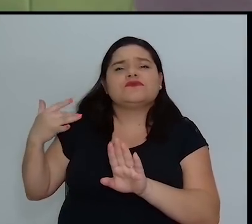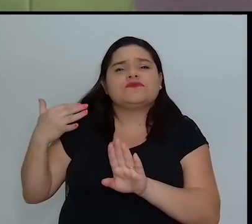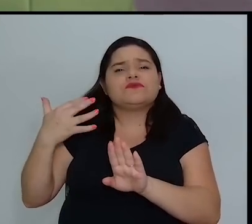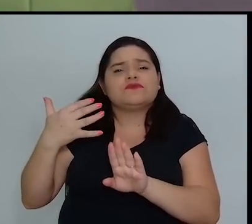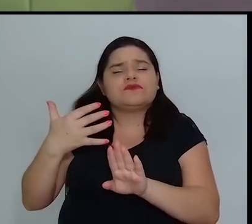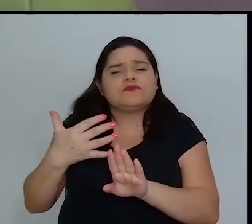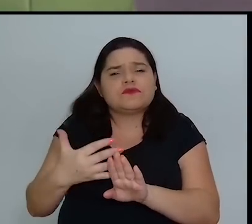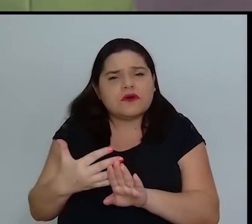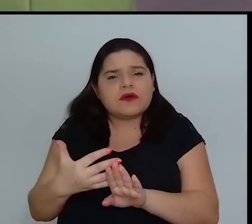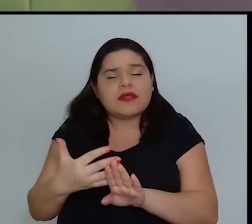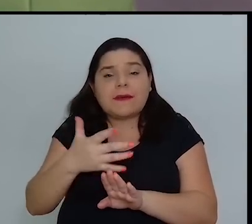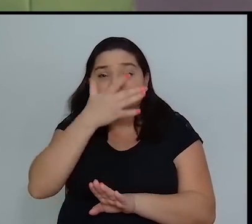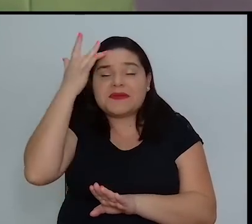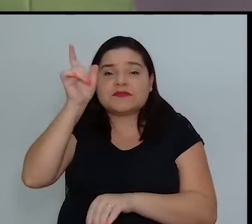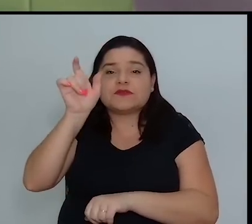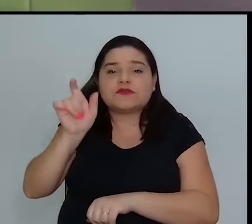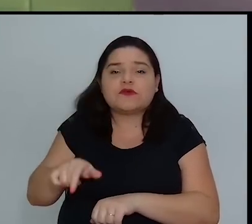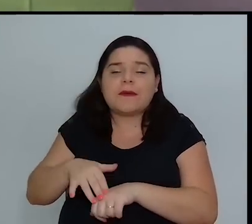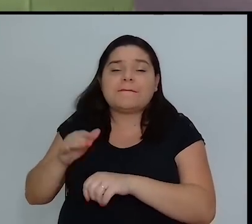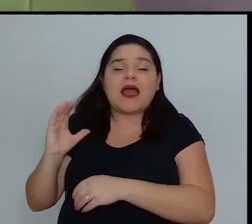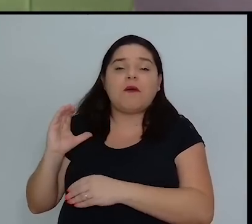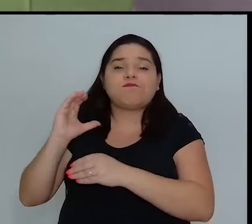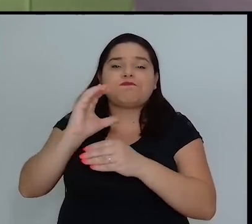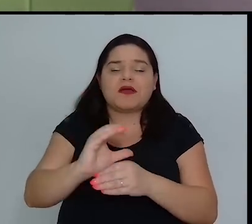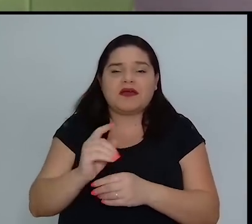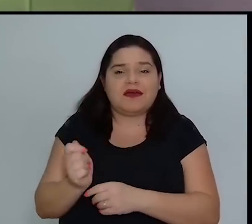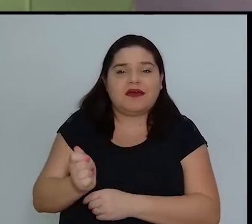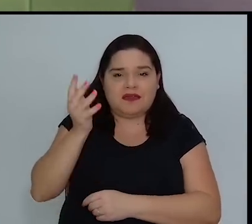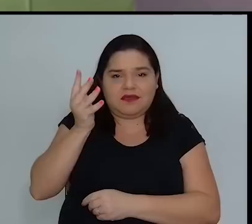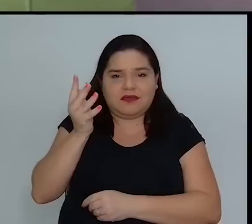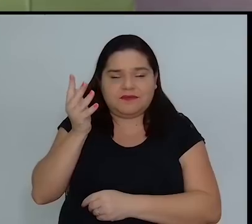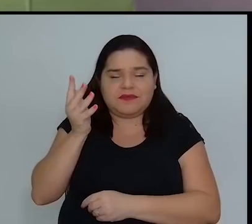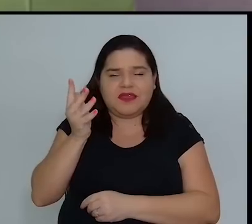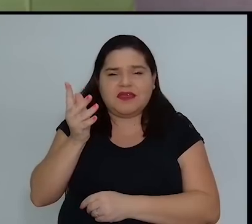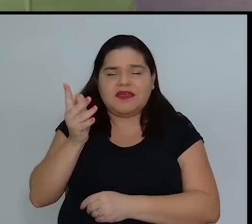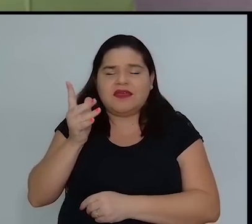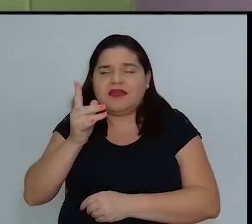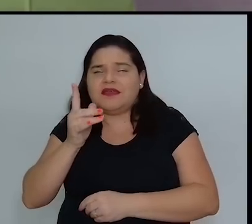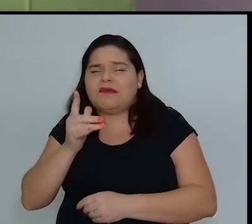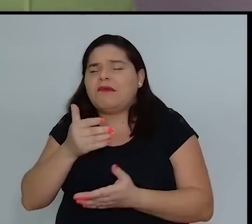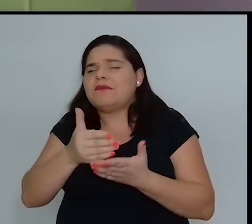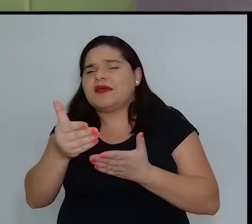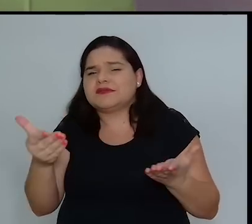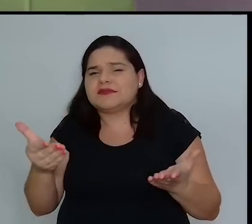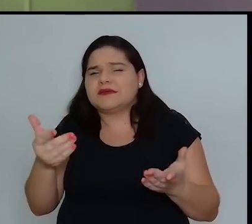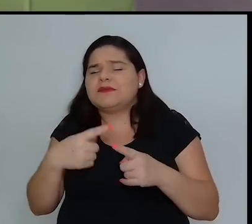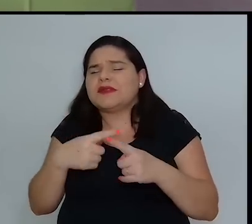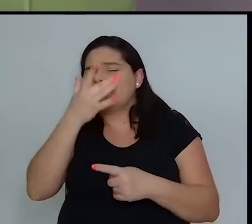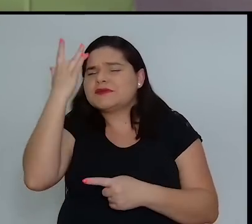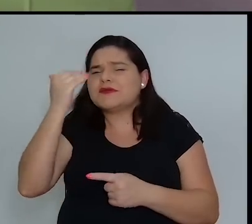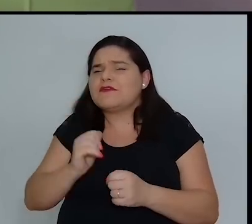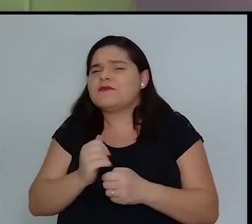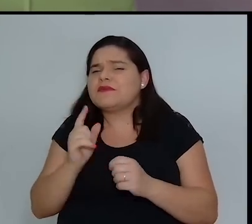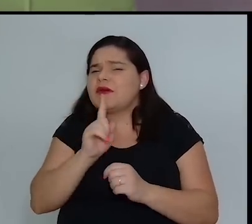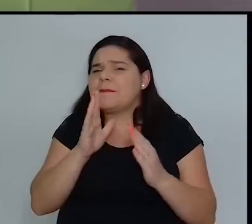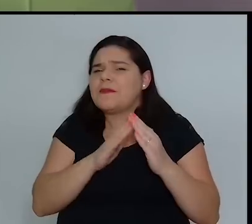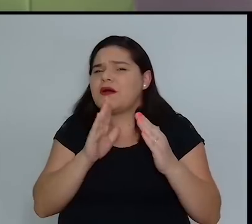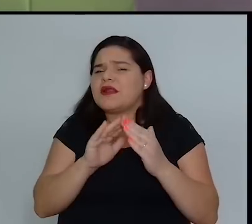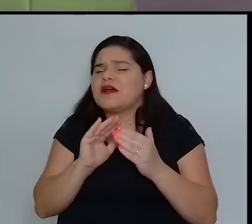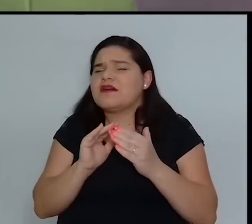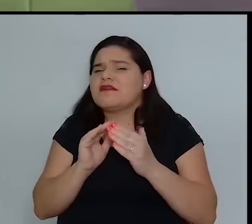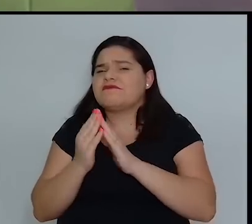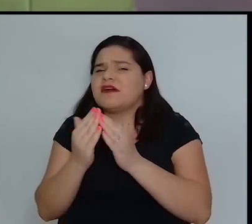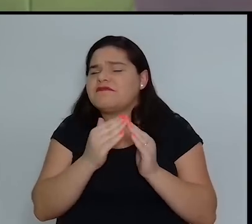das pessoas mais ricas que não moram da favela tiveram uma dificuldade de entender isso por duas razões uma